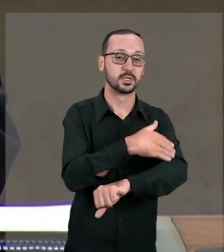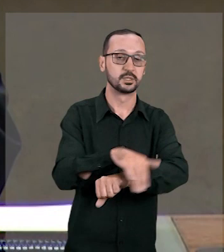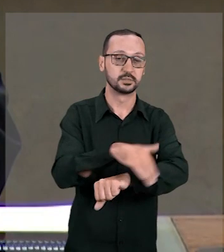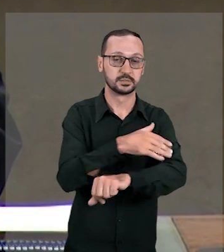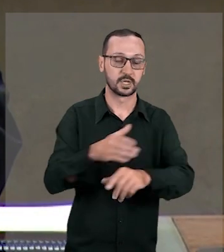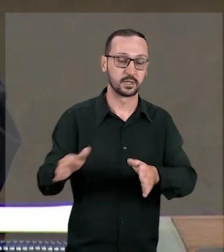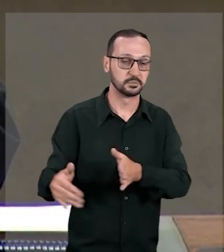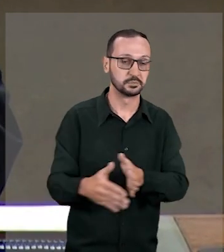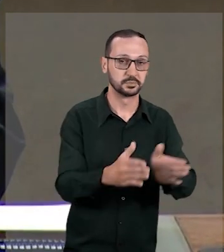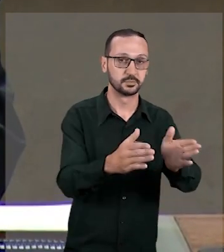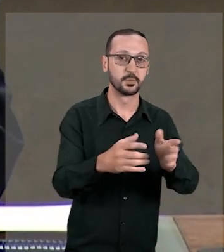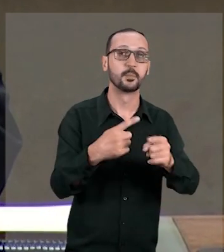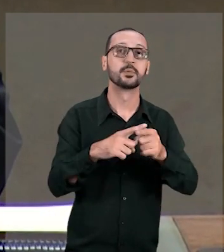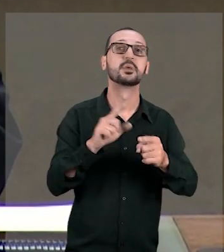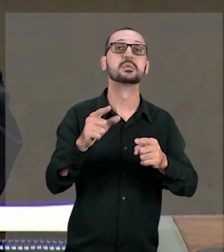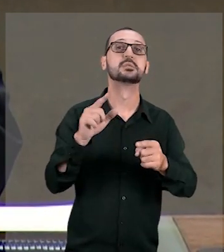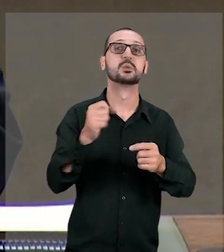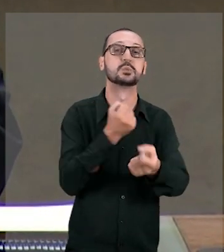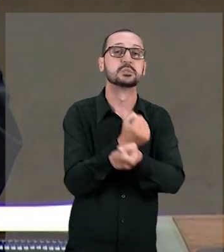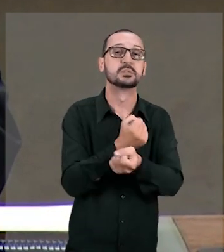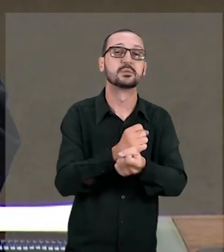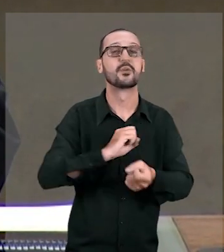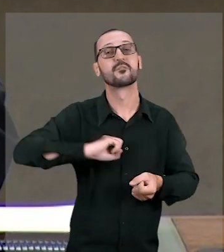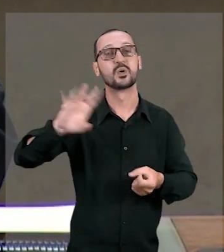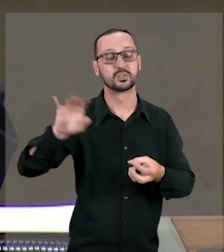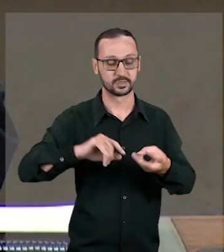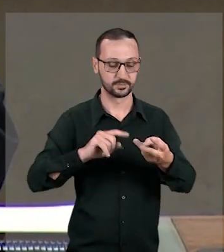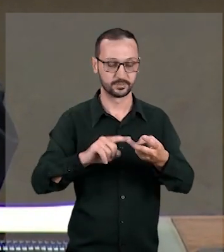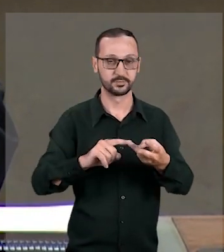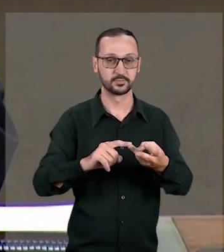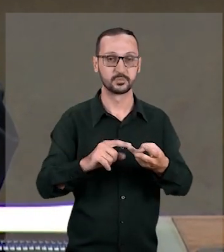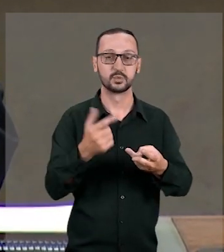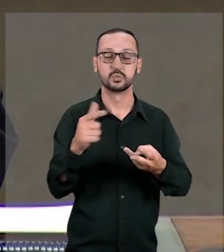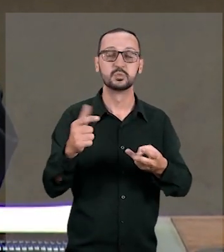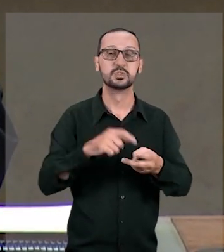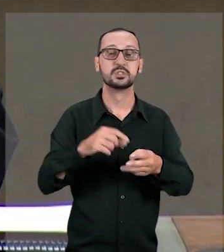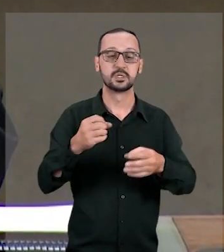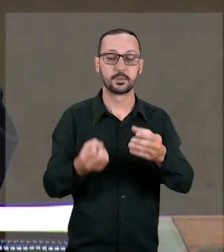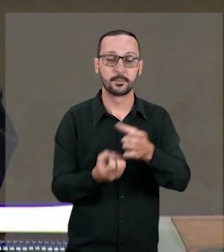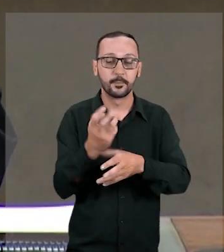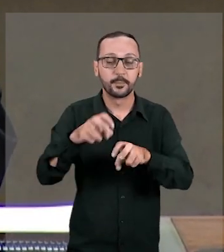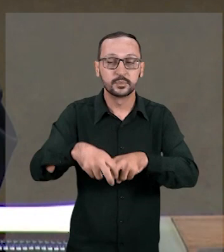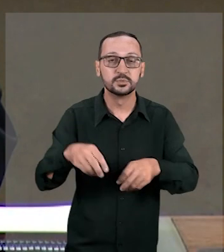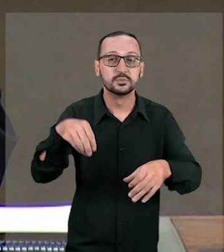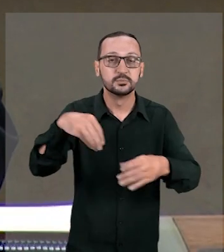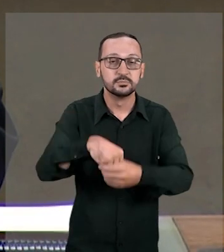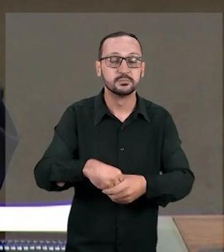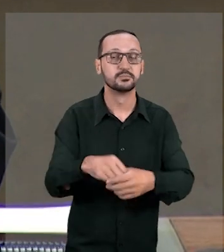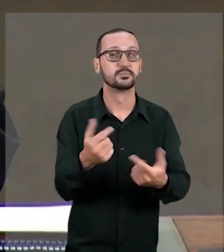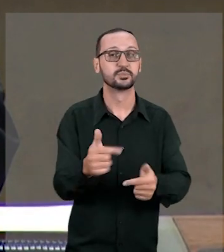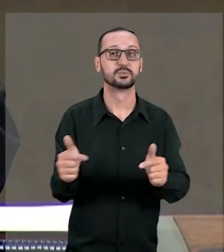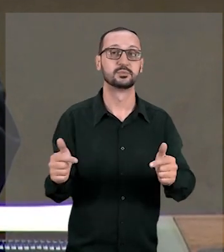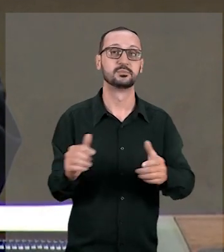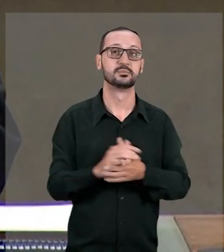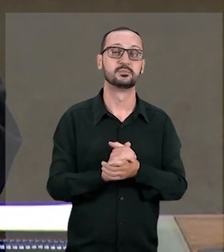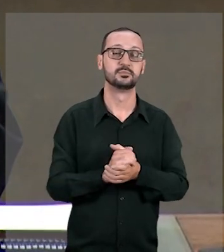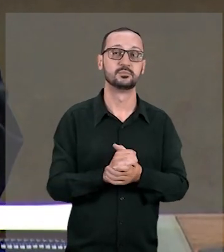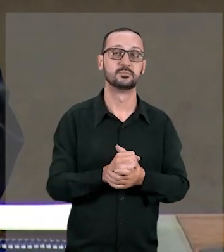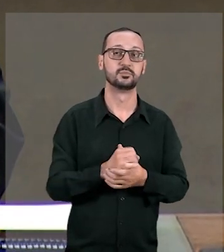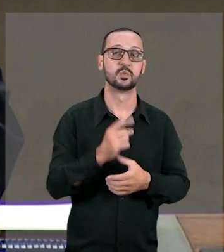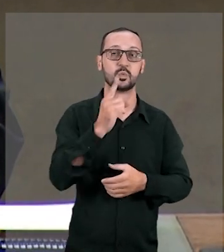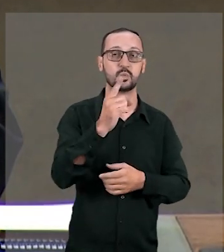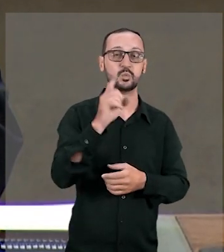estradas, para os escravos não fugirem. Era proibida a existência de manufaturas. 1/3